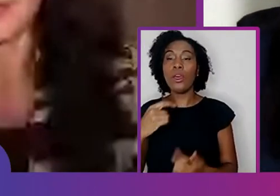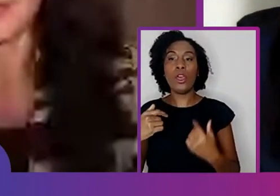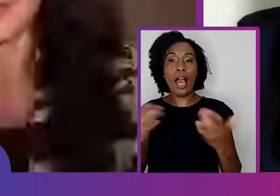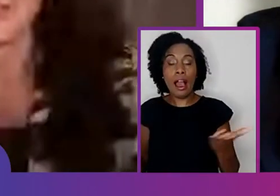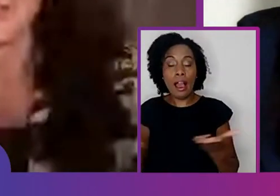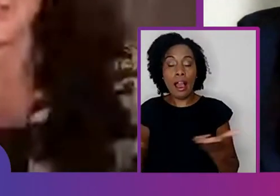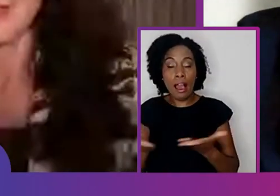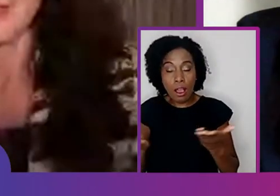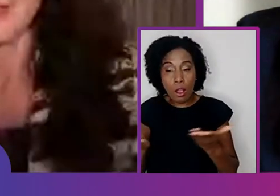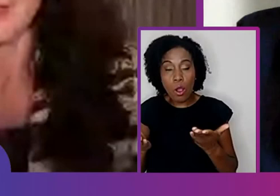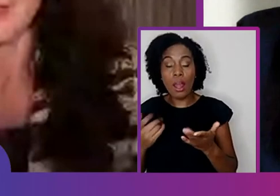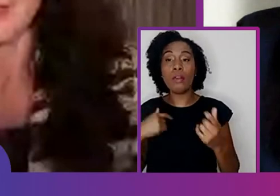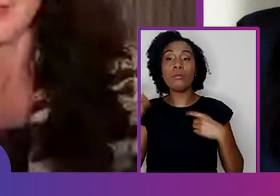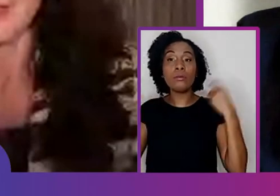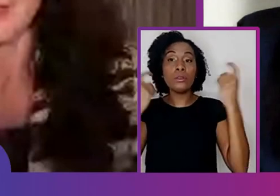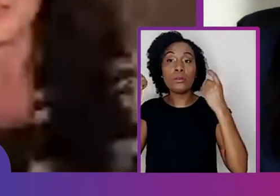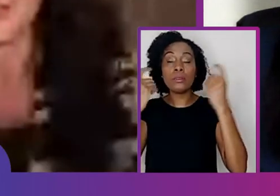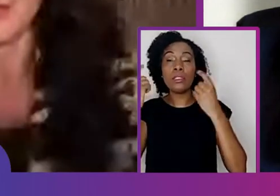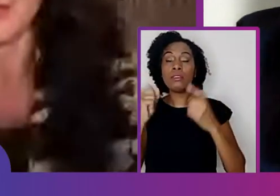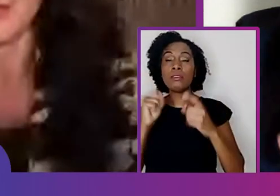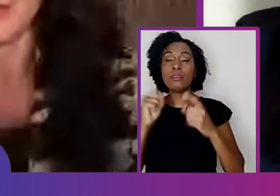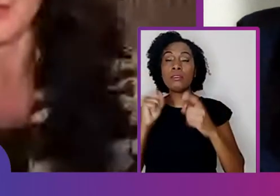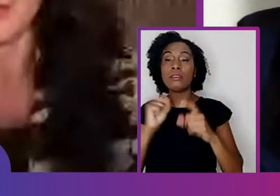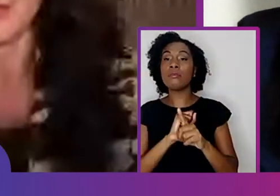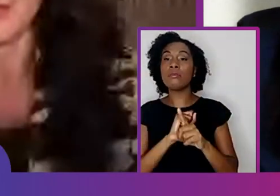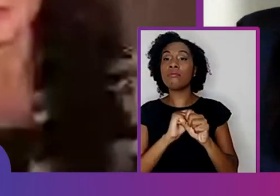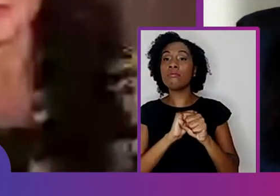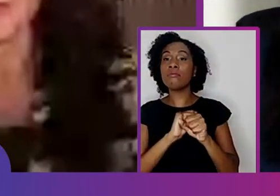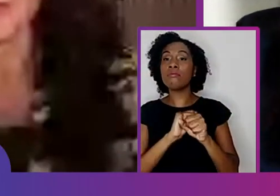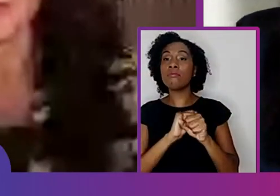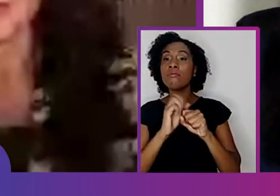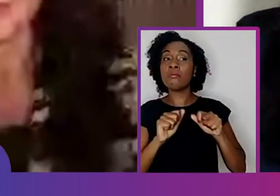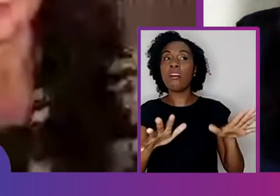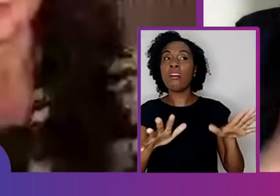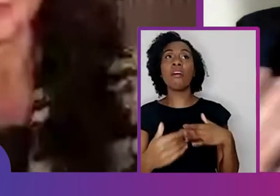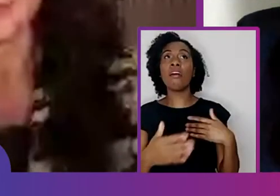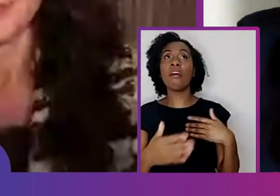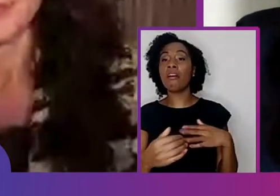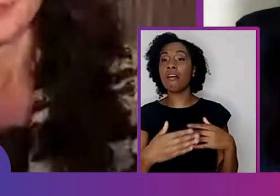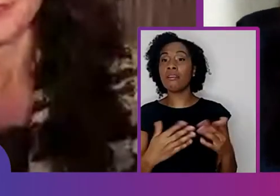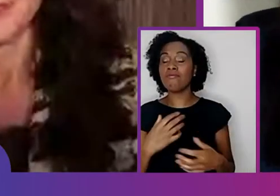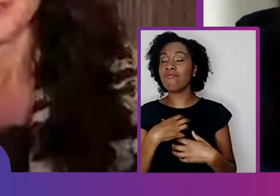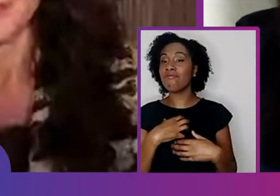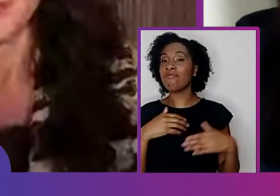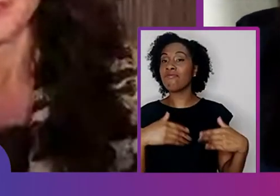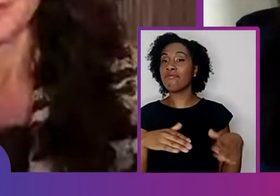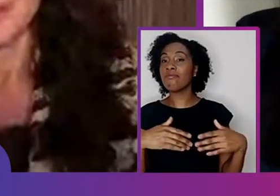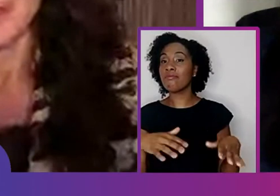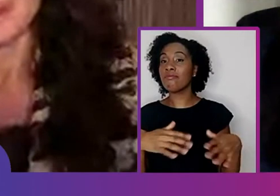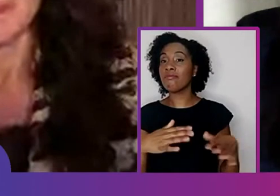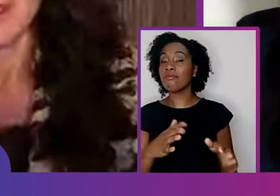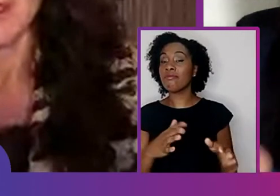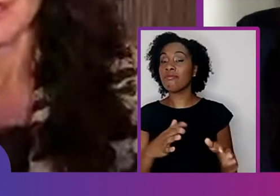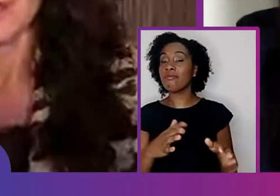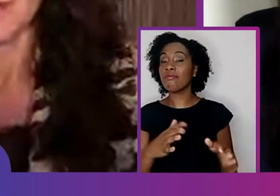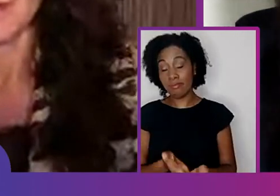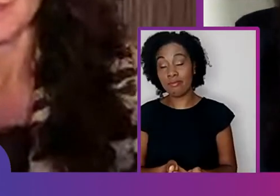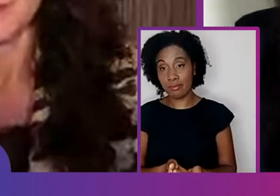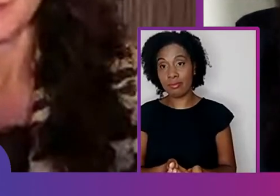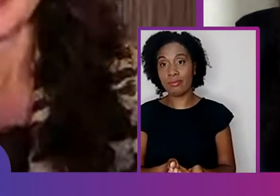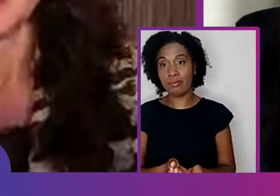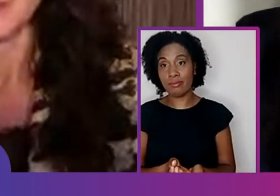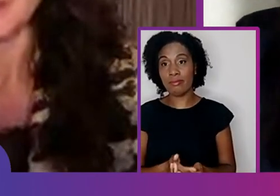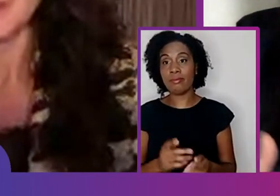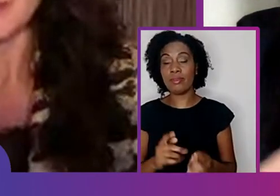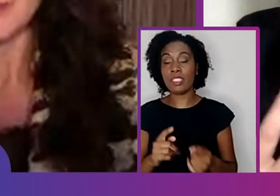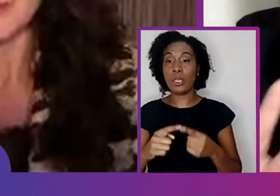que nós estamos tratando essa pandemia. Nós estamos sendo muito levianos, né? Em todas as esferas, nas esferas políticas, mas também nas